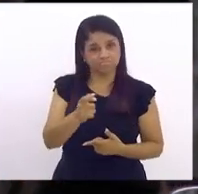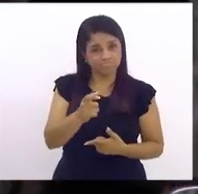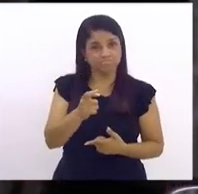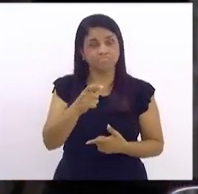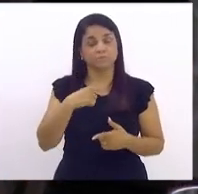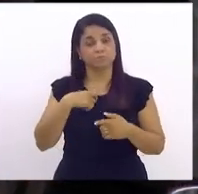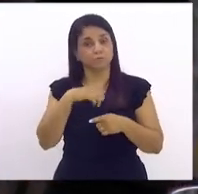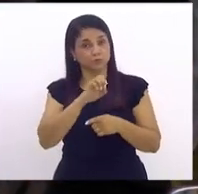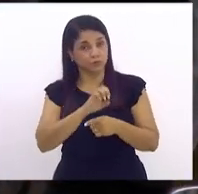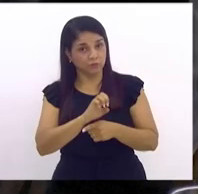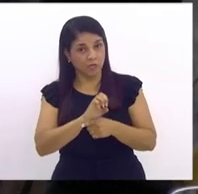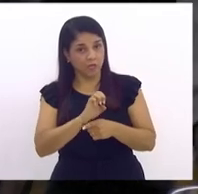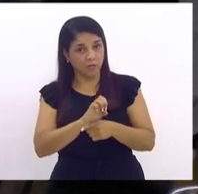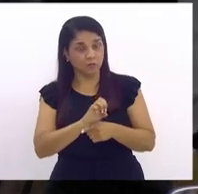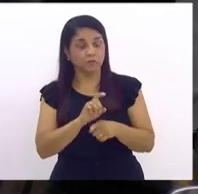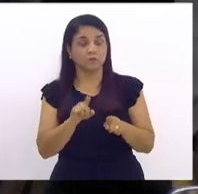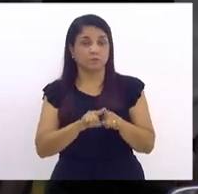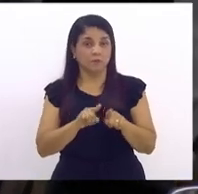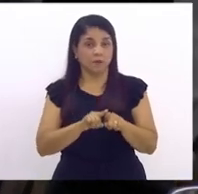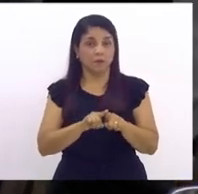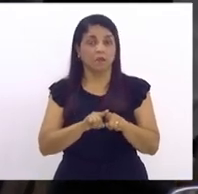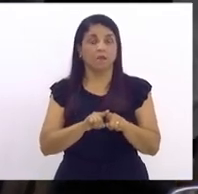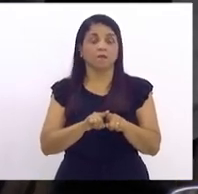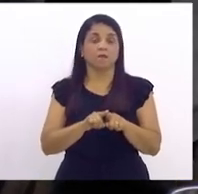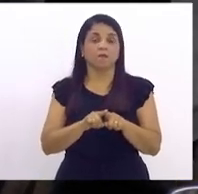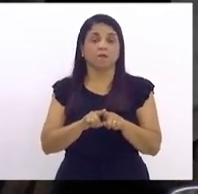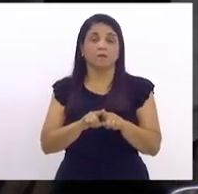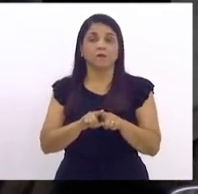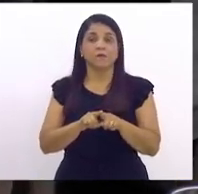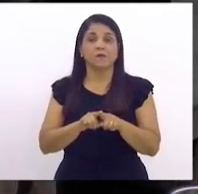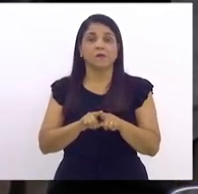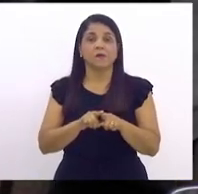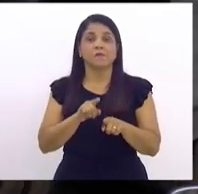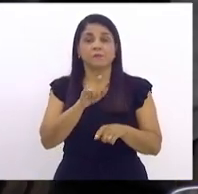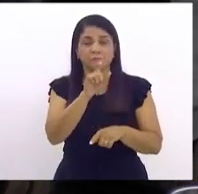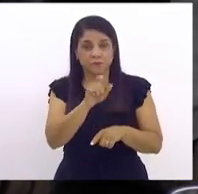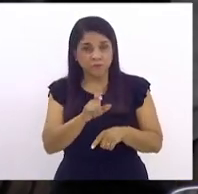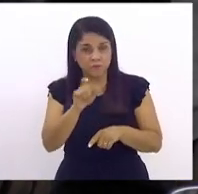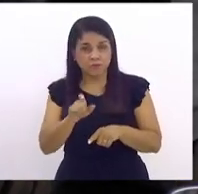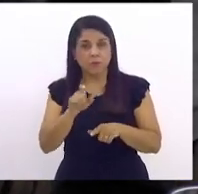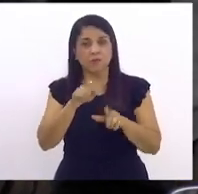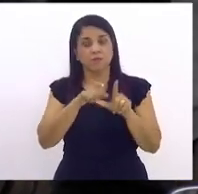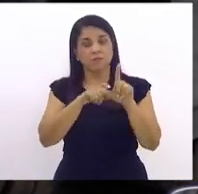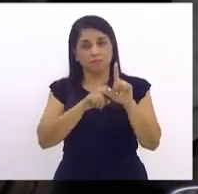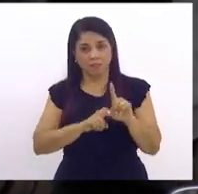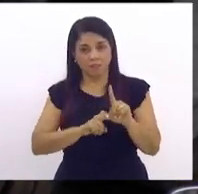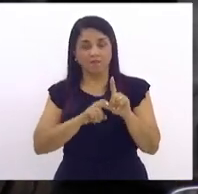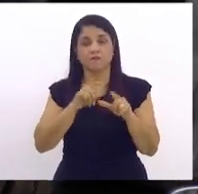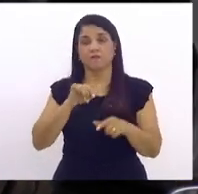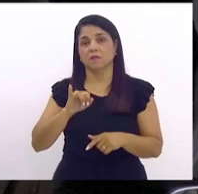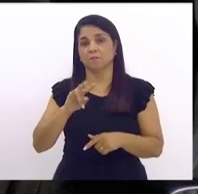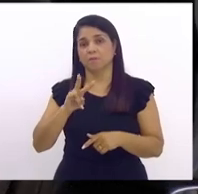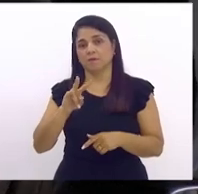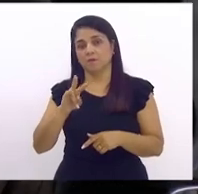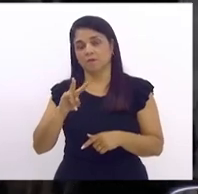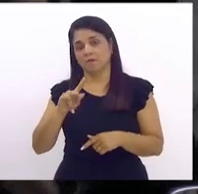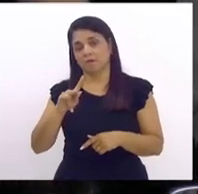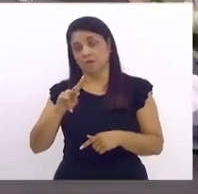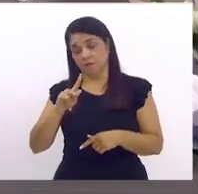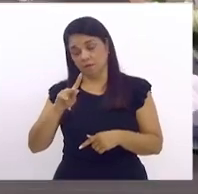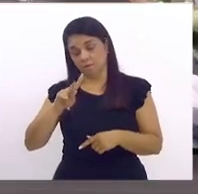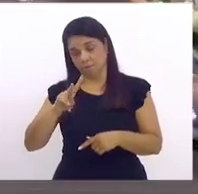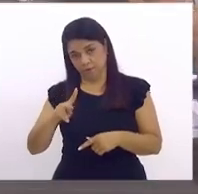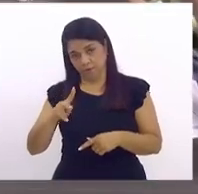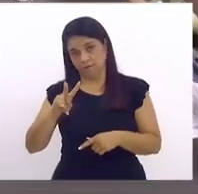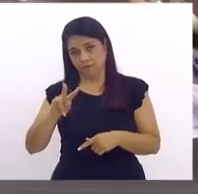para o Estado, mas seria interessante também para aquele que deve o IPVA e quer regularizar a sua vida. Obrigado, presidente.